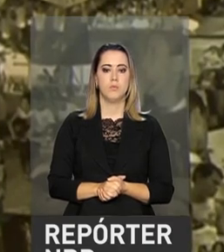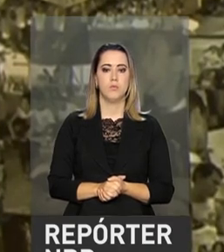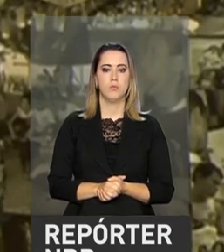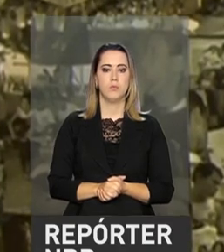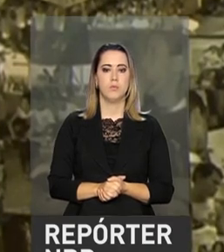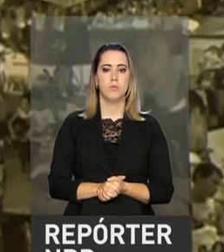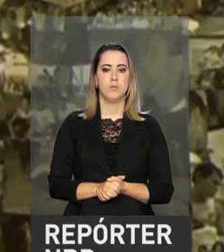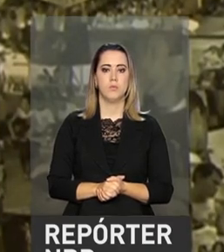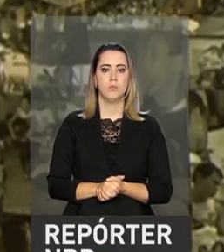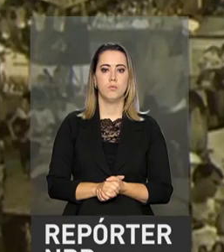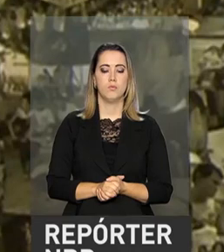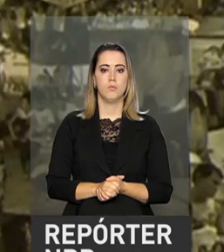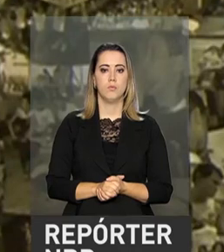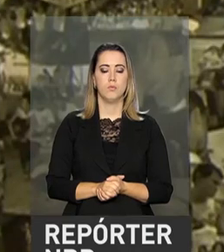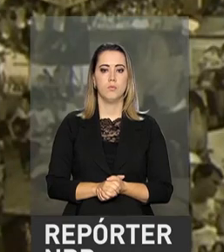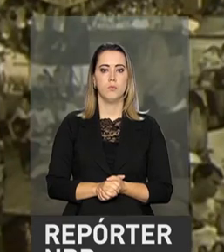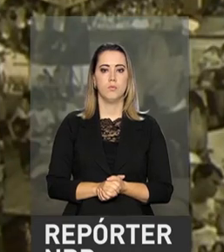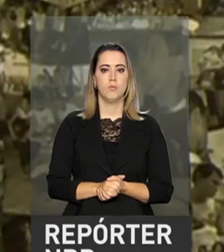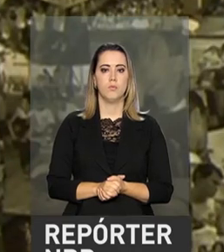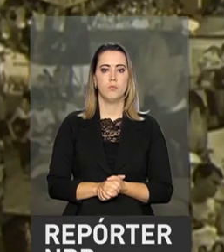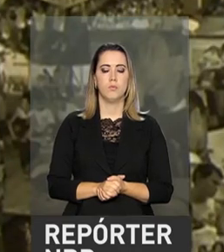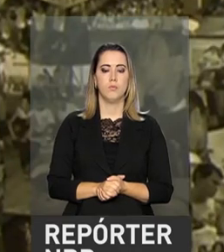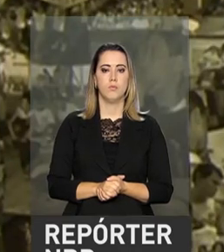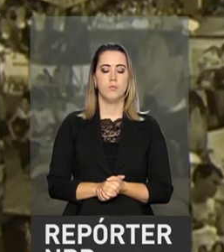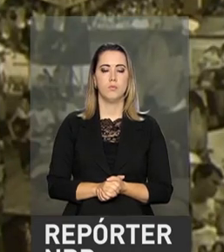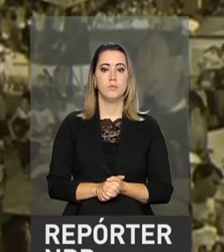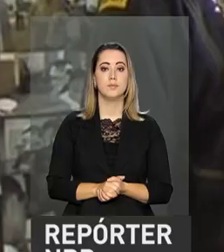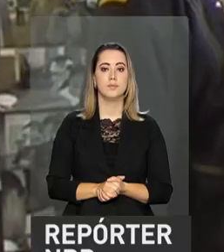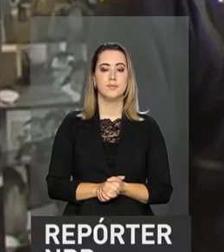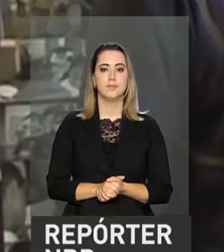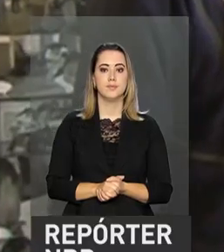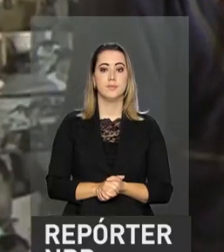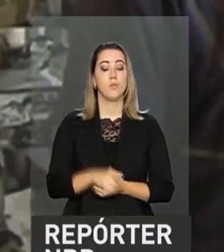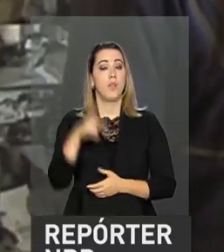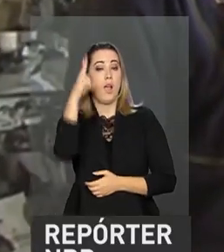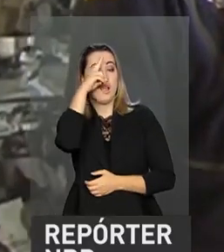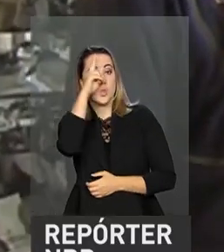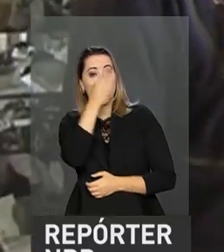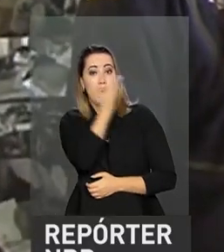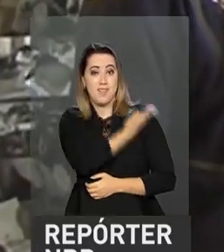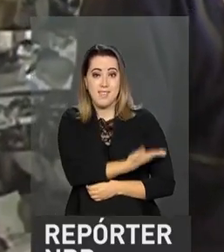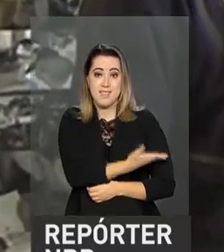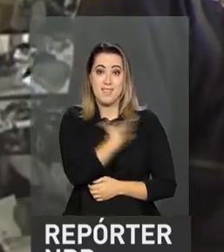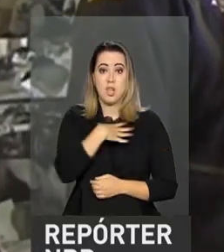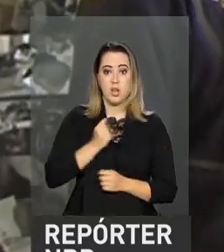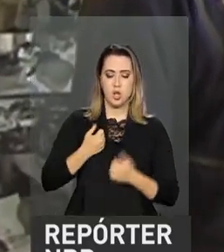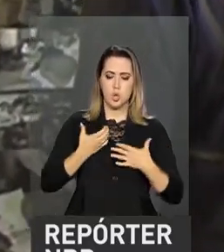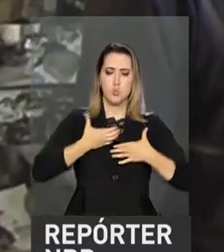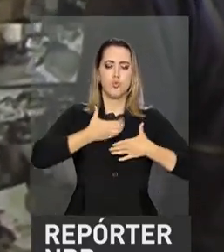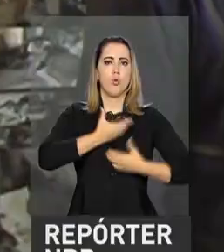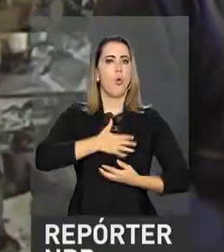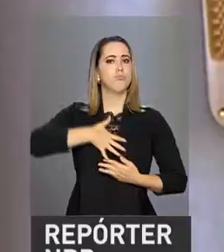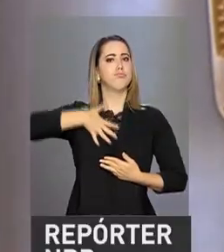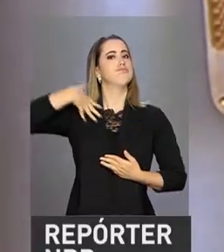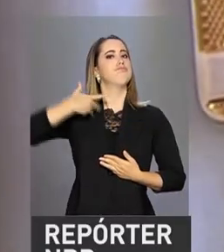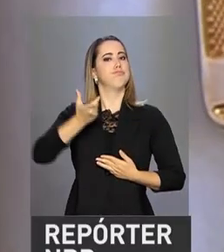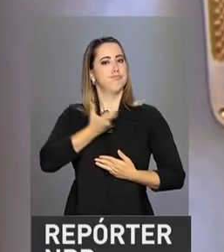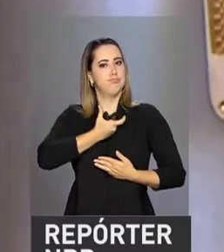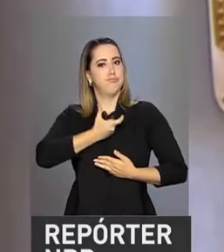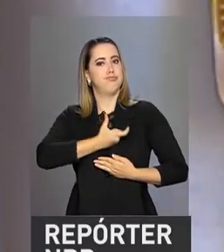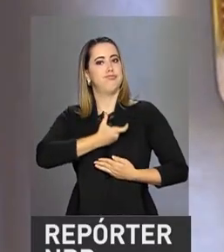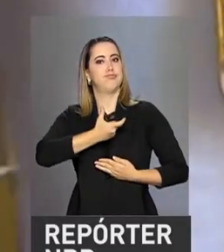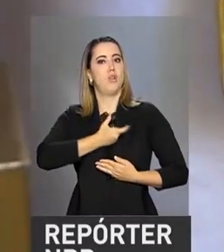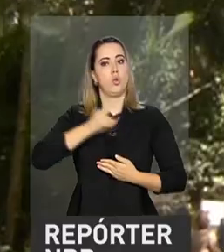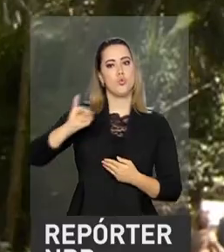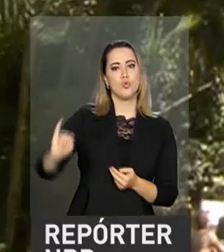mostrar para a minha família que eu estou realmente me desenvolvendo, isso é muito importante. A história de Leonardo, que carrega com orgulho as medalhas conquistadas